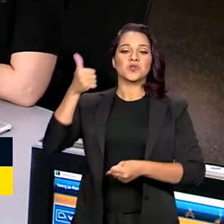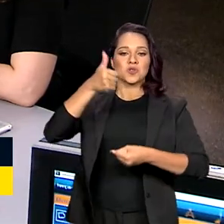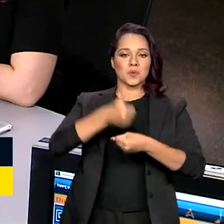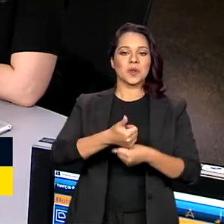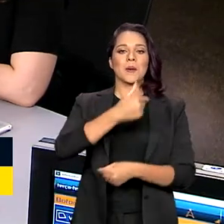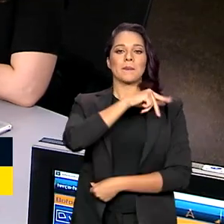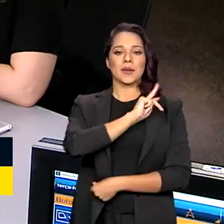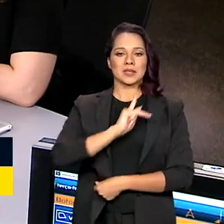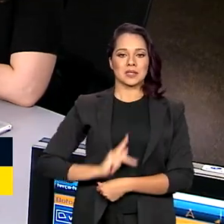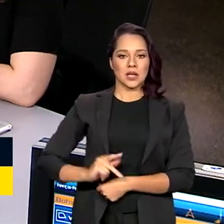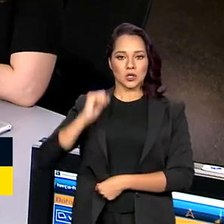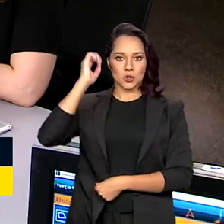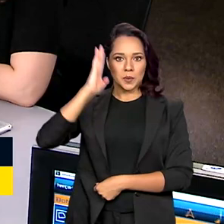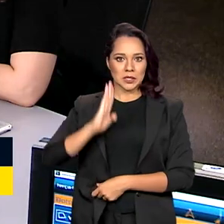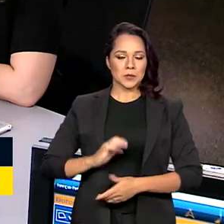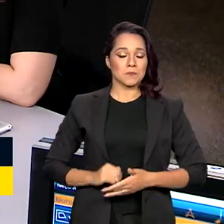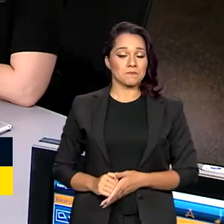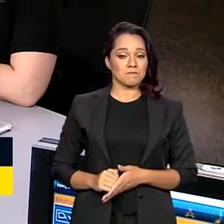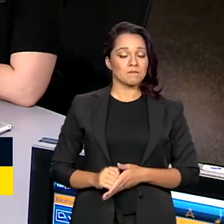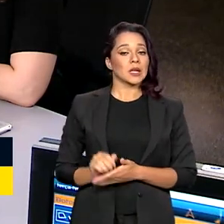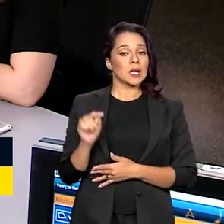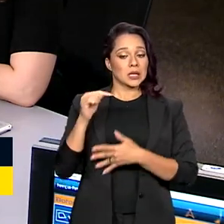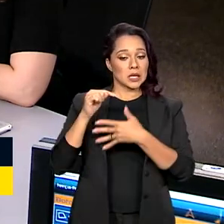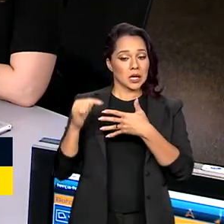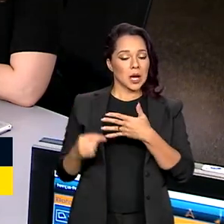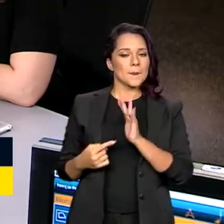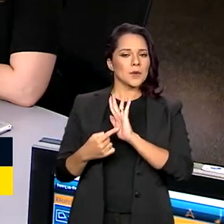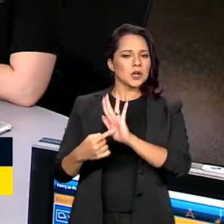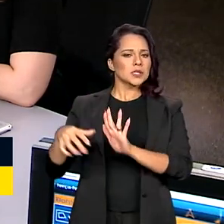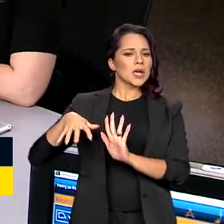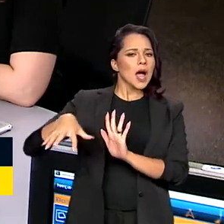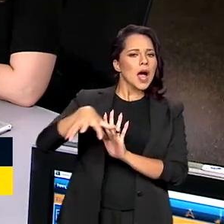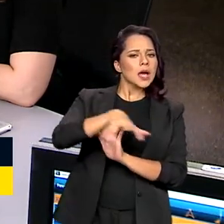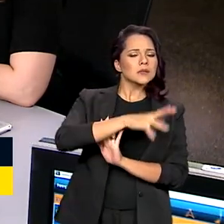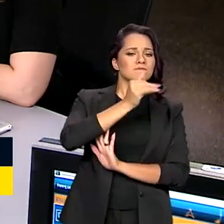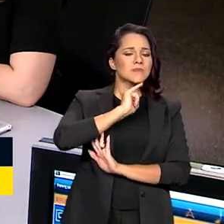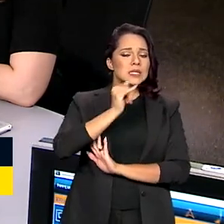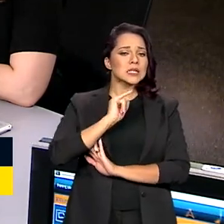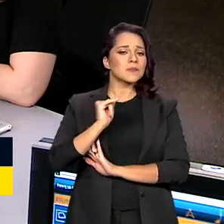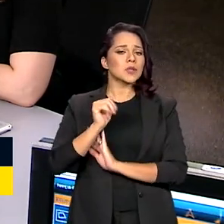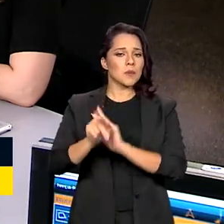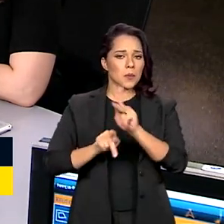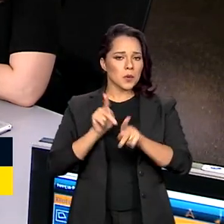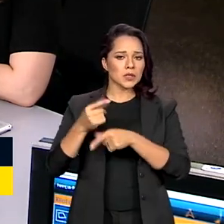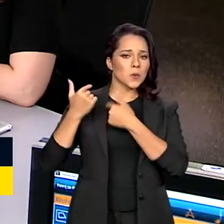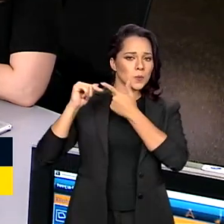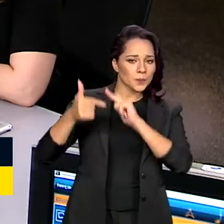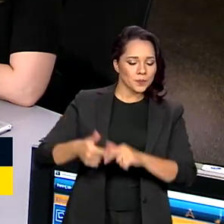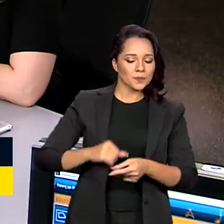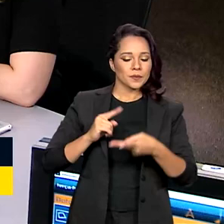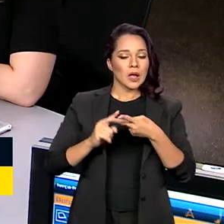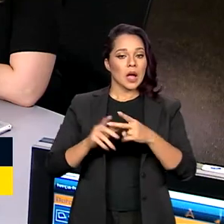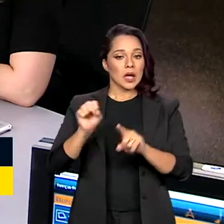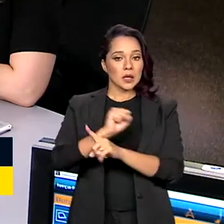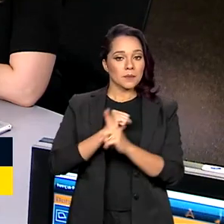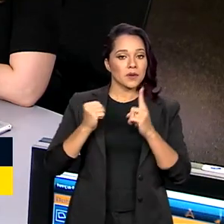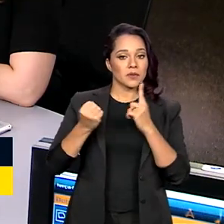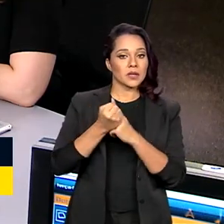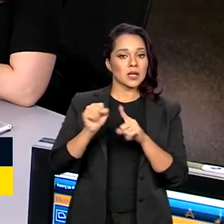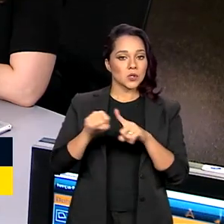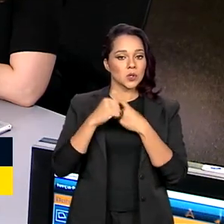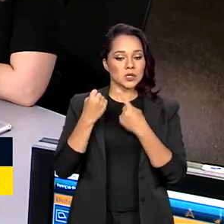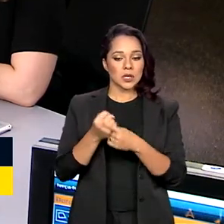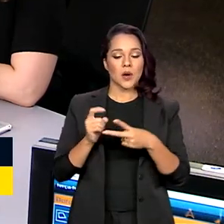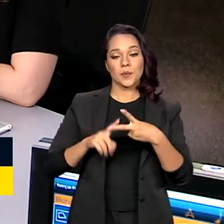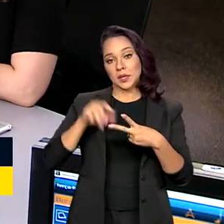a presidência da República. Na relação aparecem áreas como a dos povos originários, a da Previdência Social e